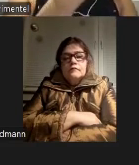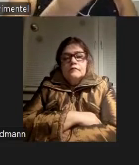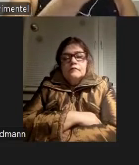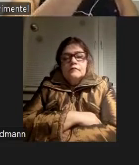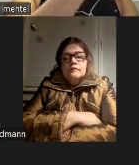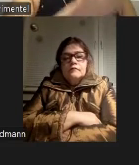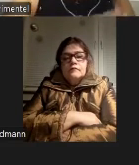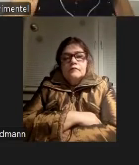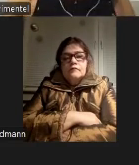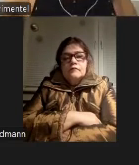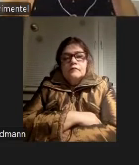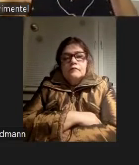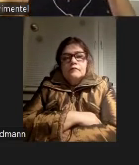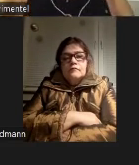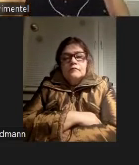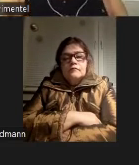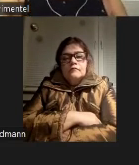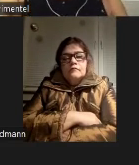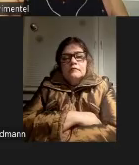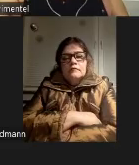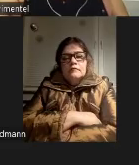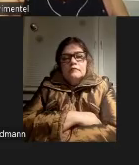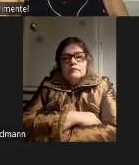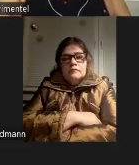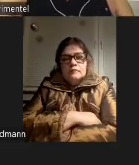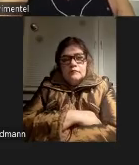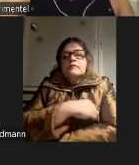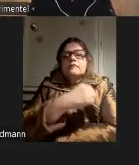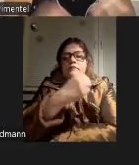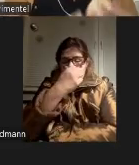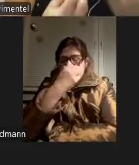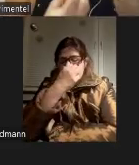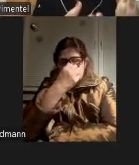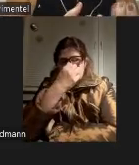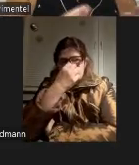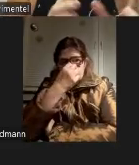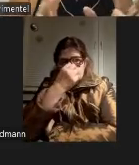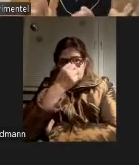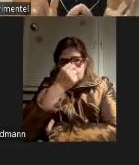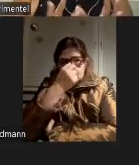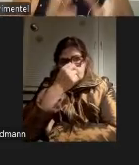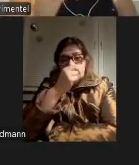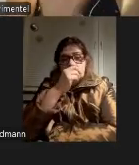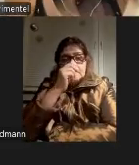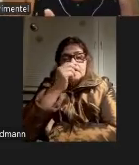está associada ao risco de aumento da doença, né? E também